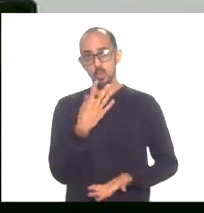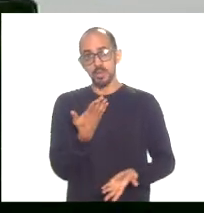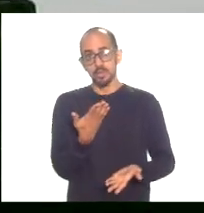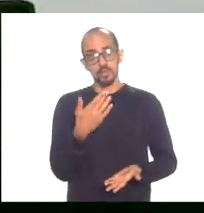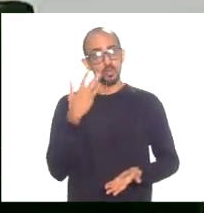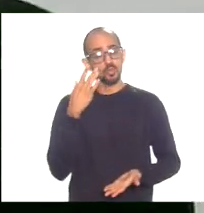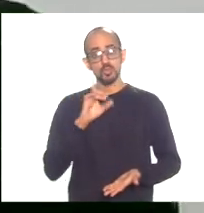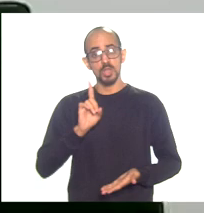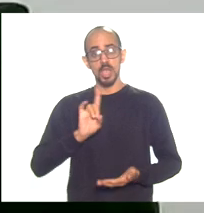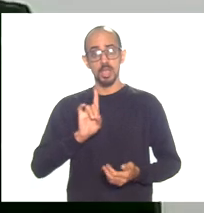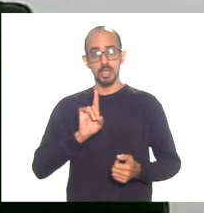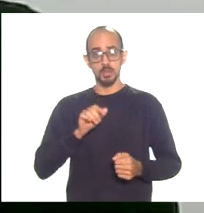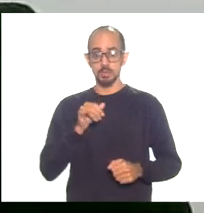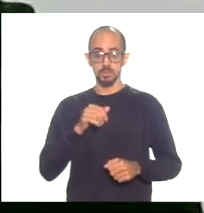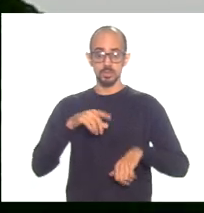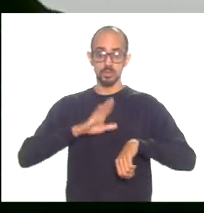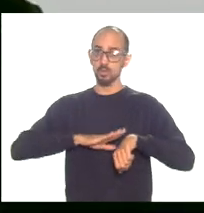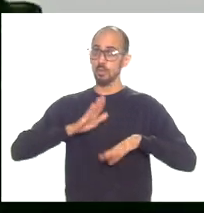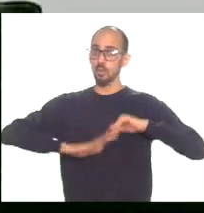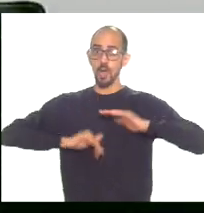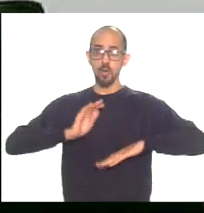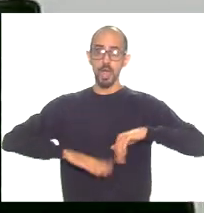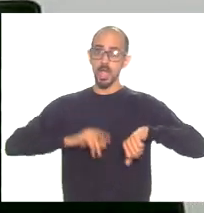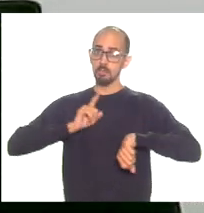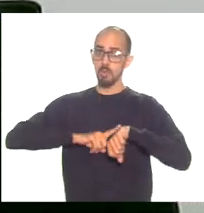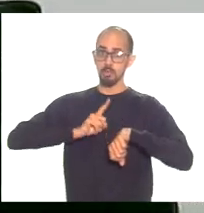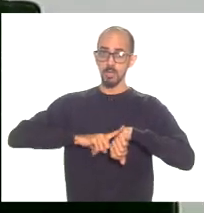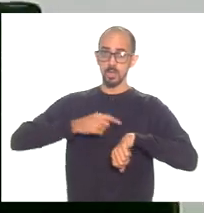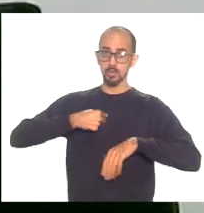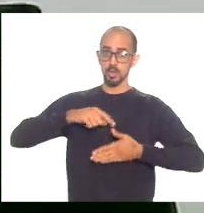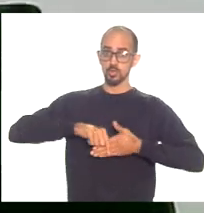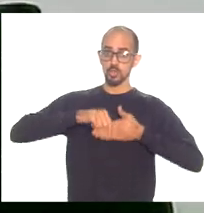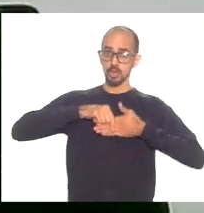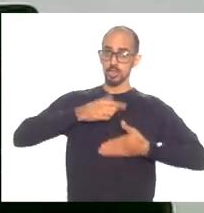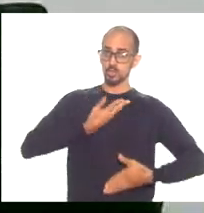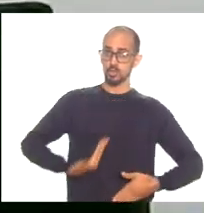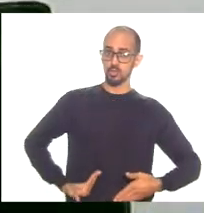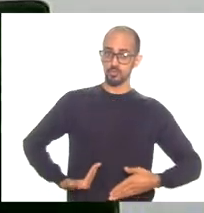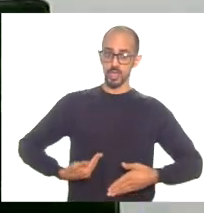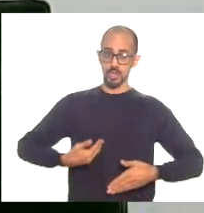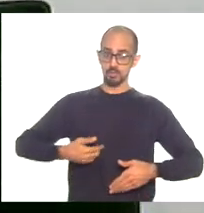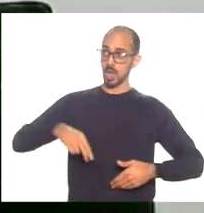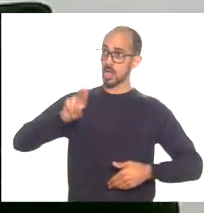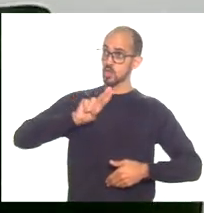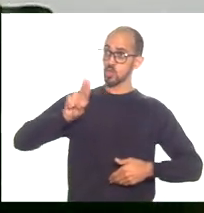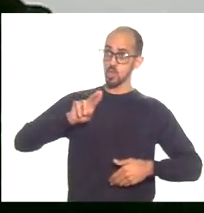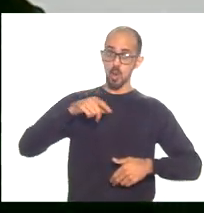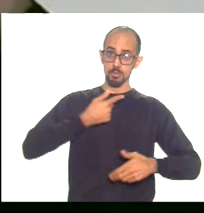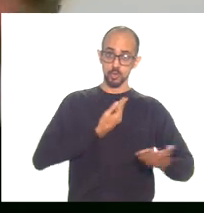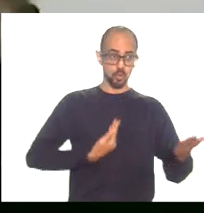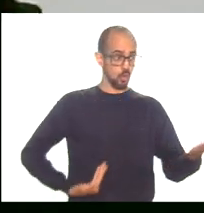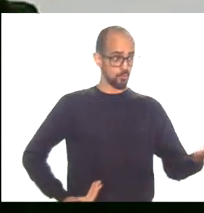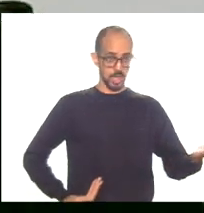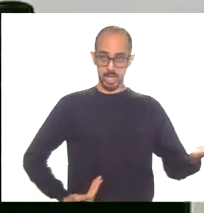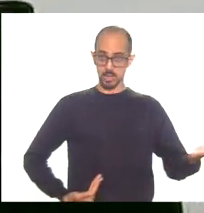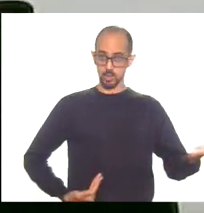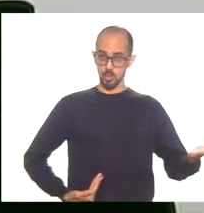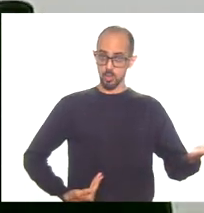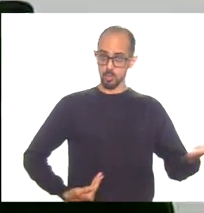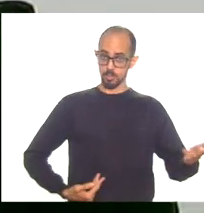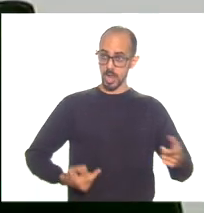nenhum momento, como líder de governo, recebi orientação para, em nome do governador Cláudio Castro, ou ele mesmo, para